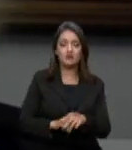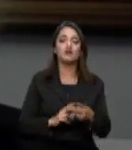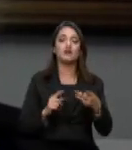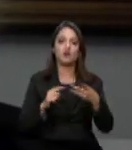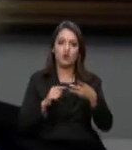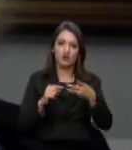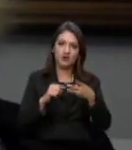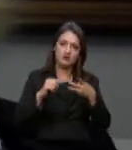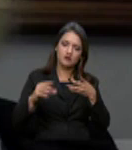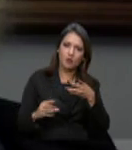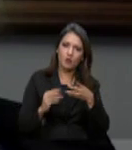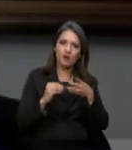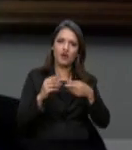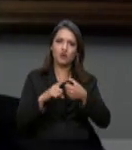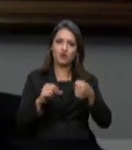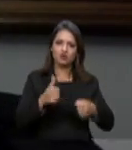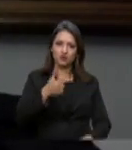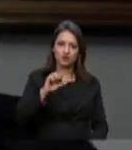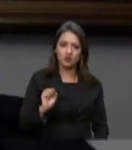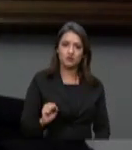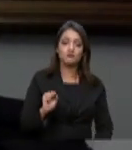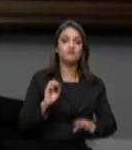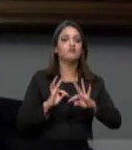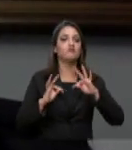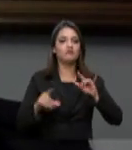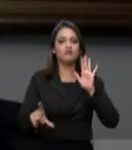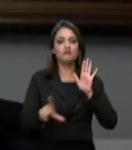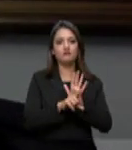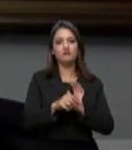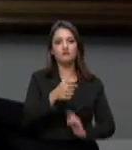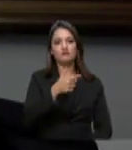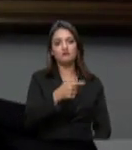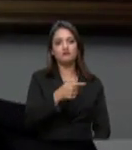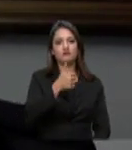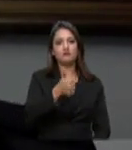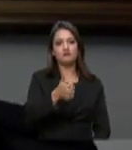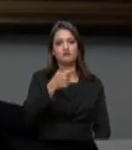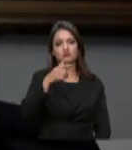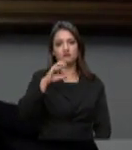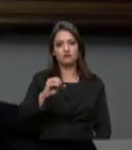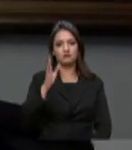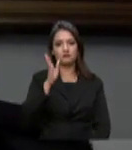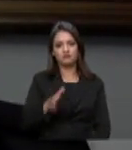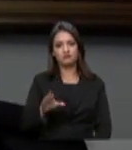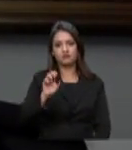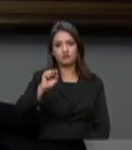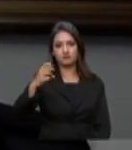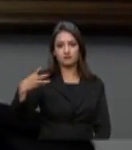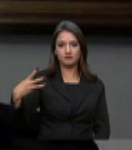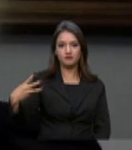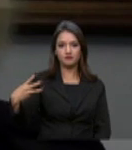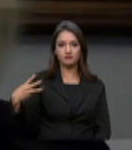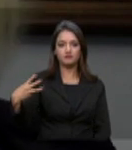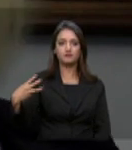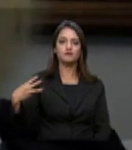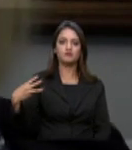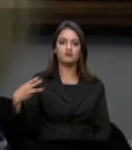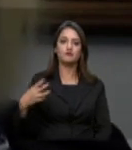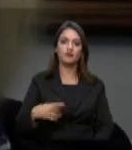combinado com o artigo 18 todos da Lei seria um 70 de 1983